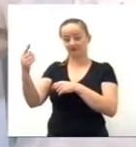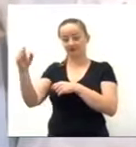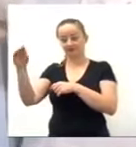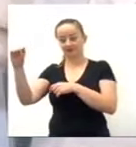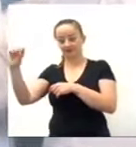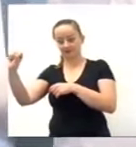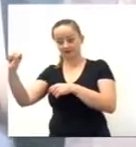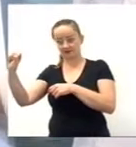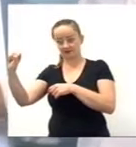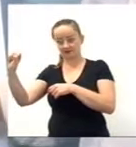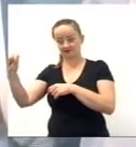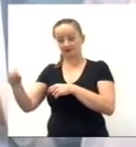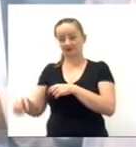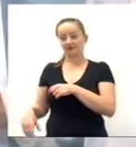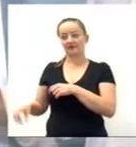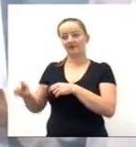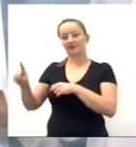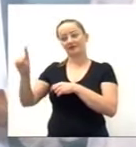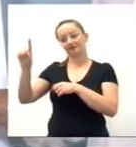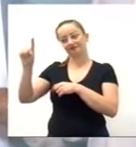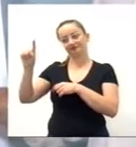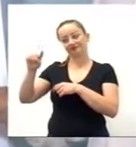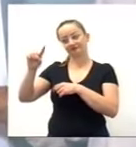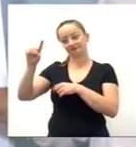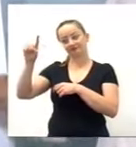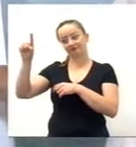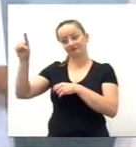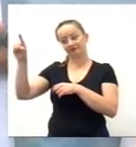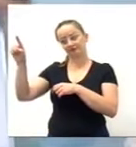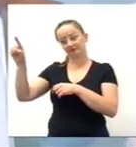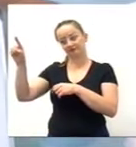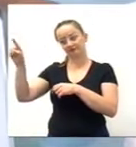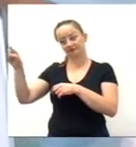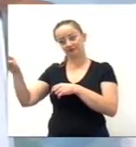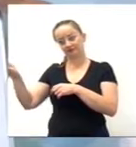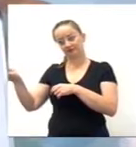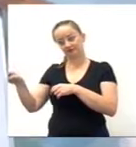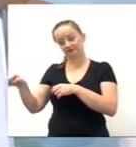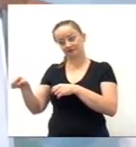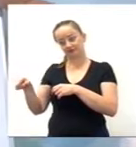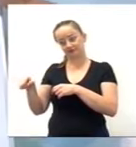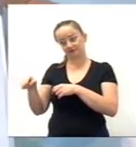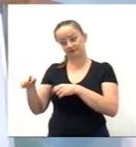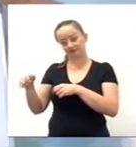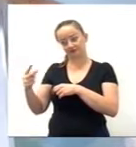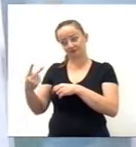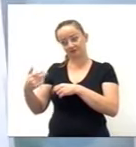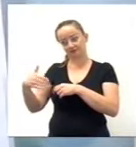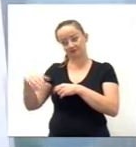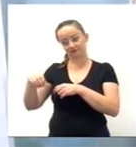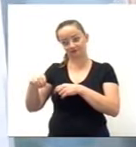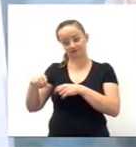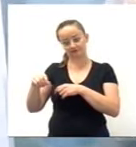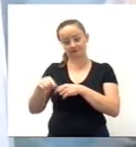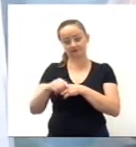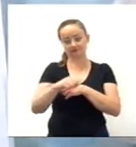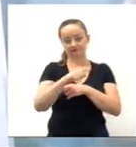180 graus. Mais 1/4, 270. E a volta completa,